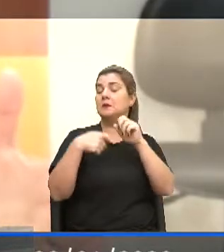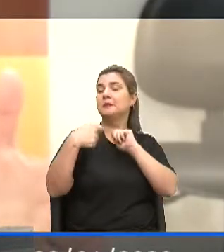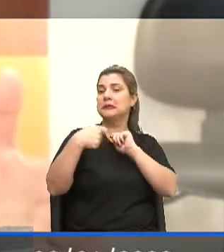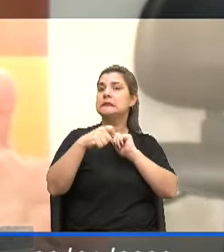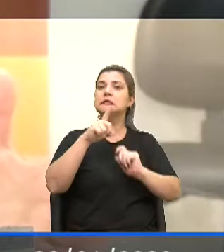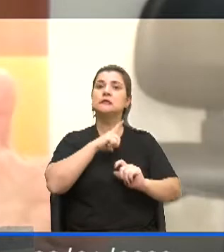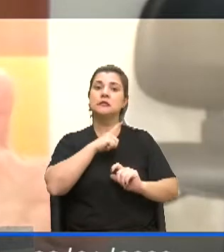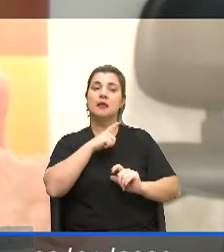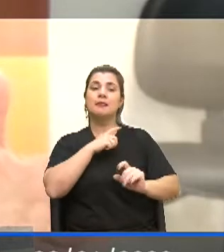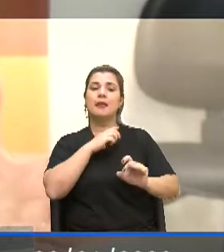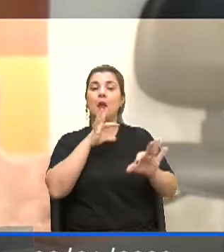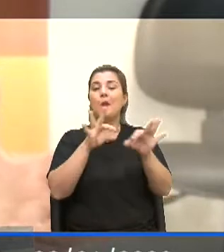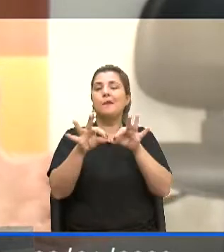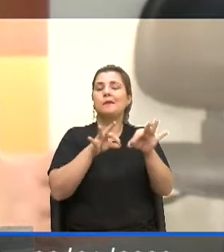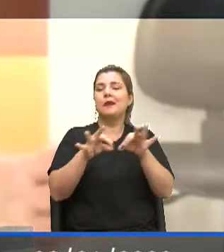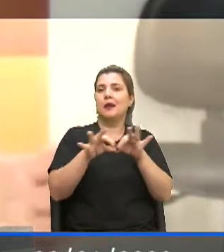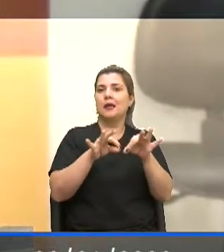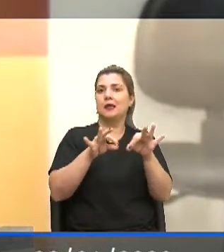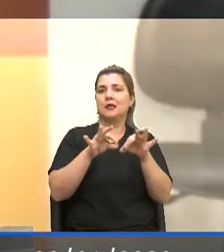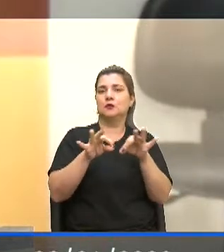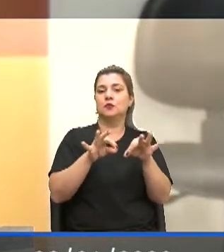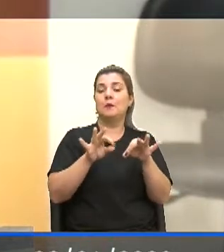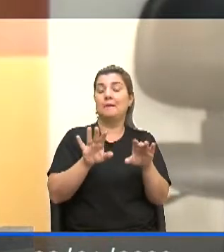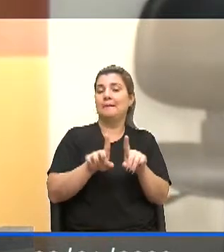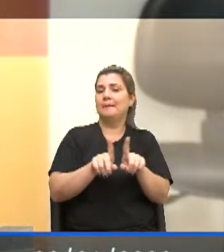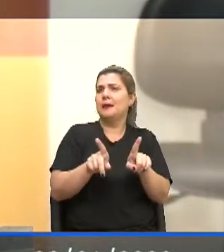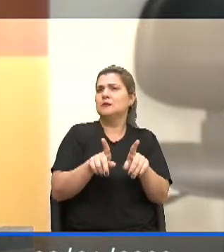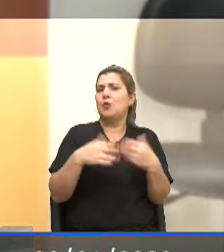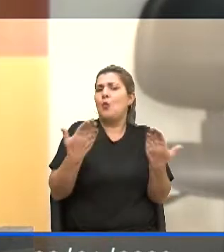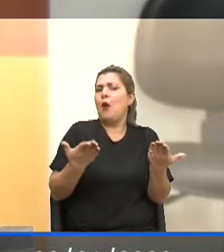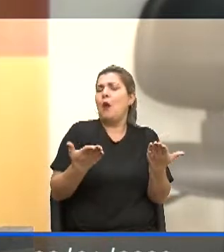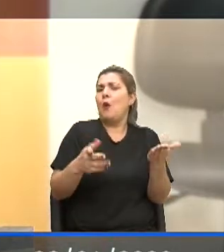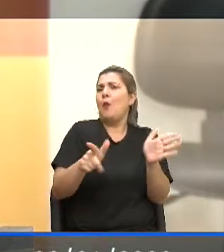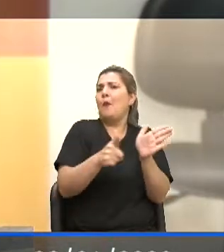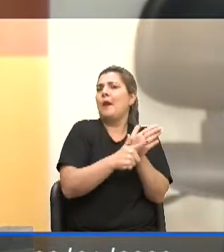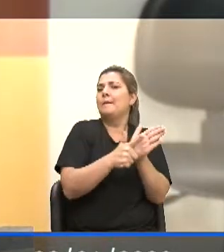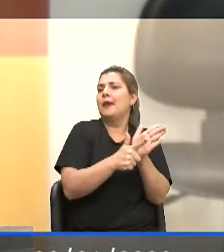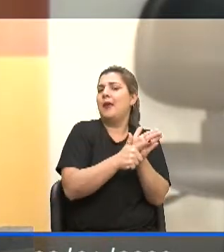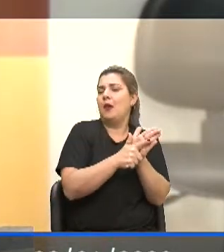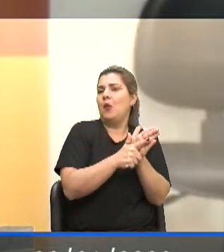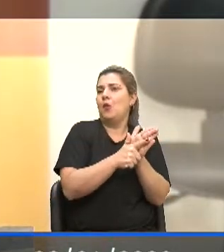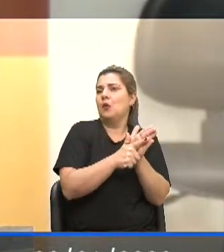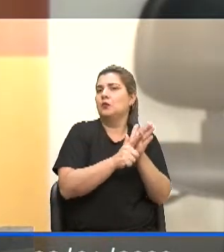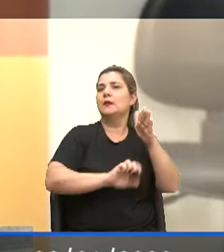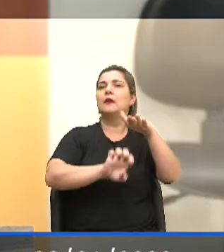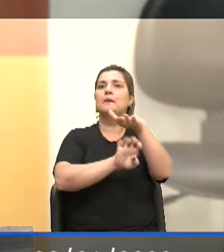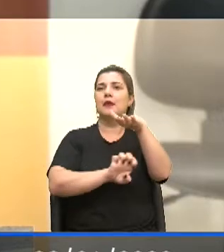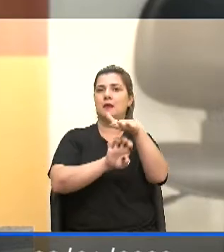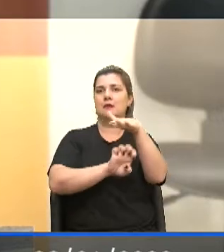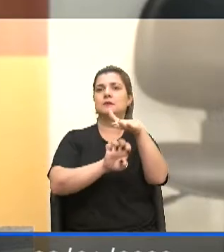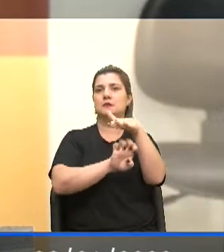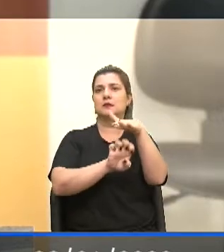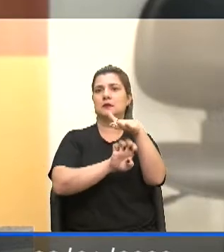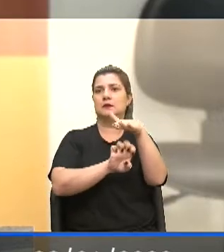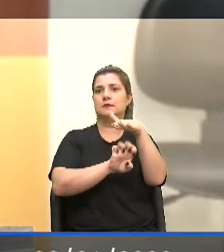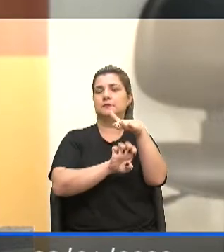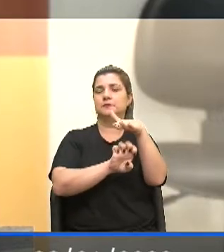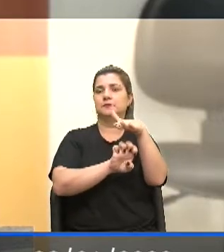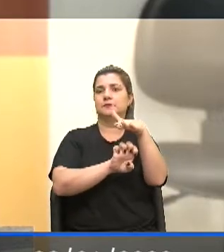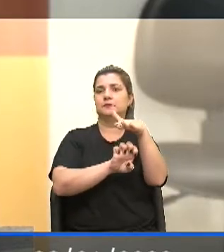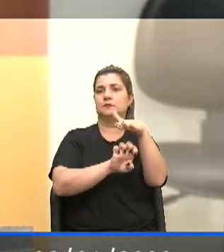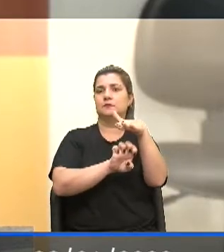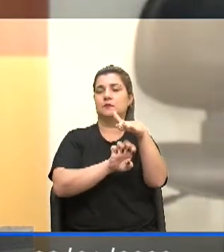seu plano de contingência. Então, qual é o papel da empresa? Vai estar descrito aqui.